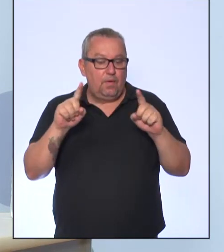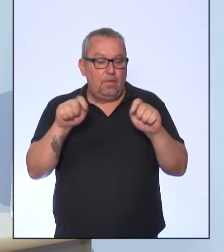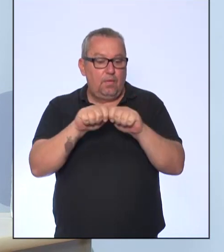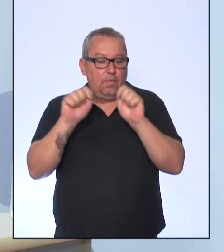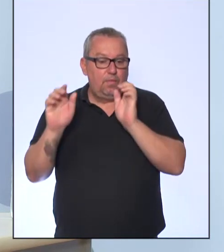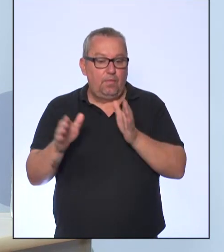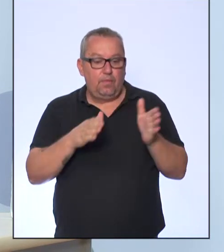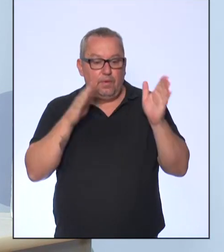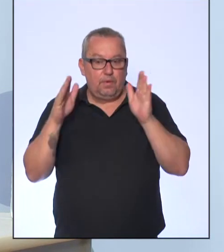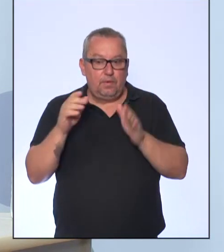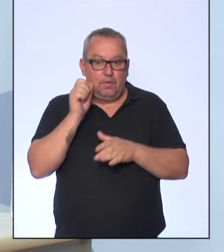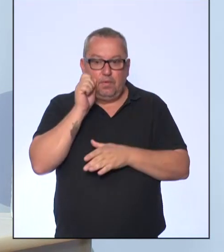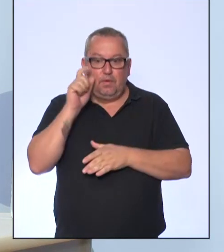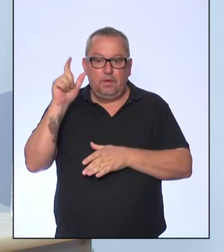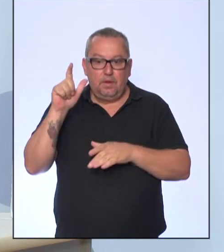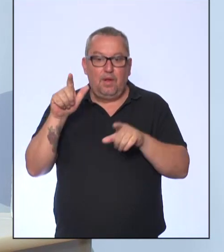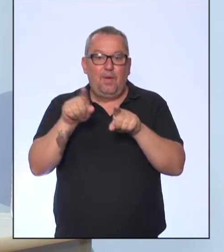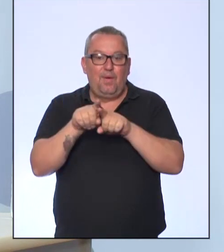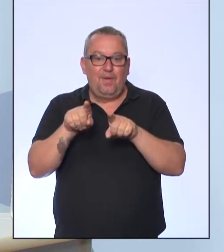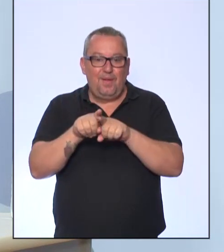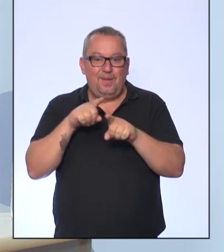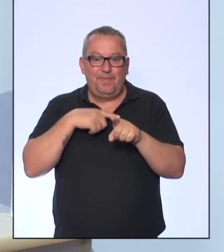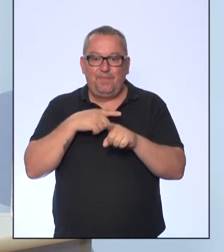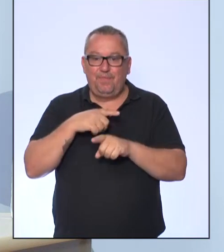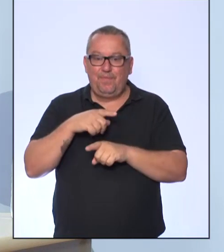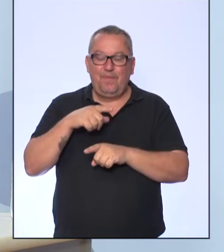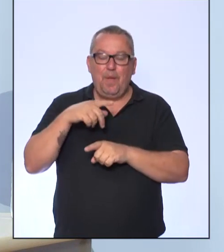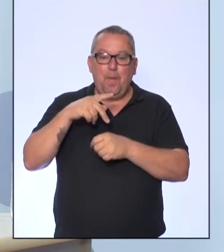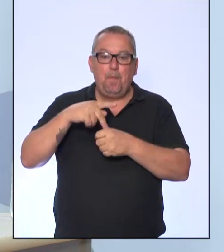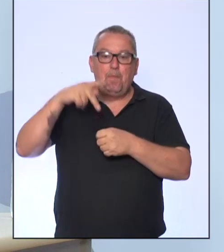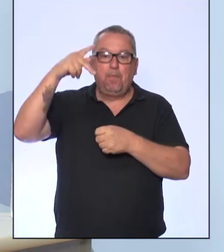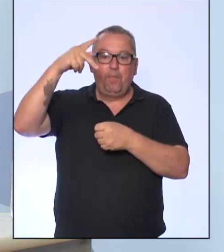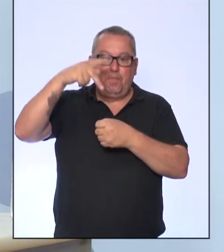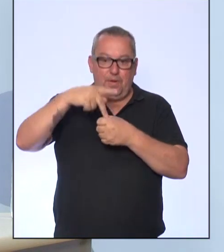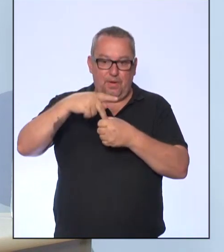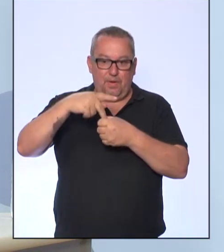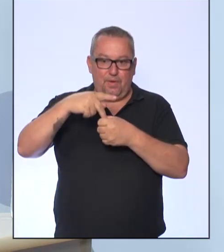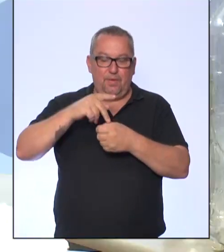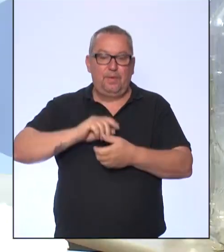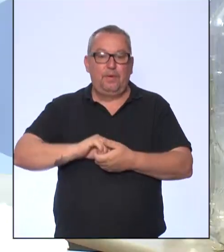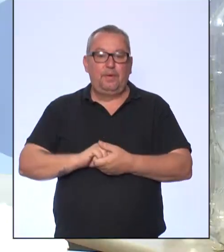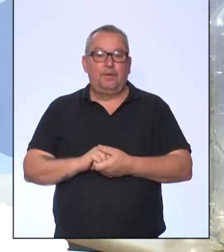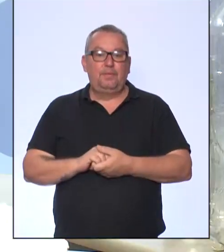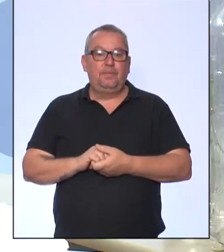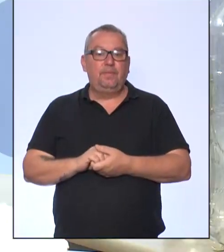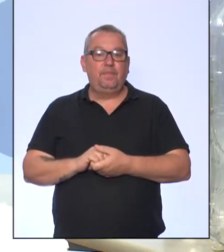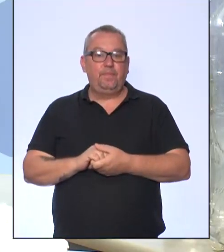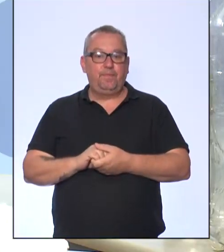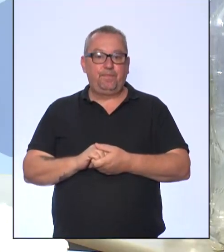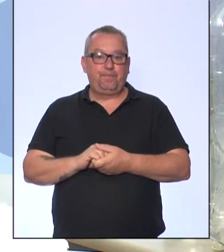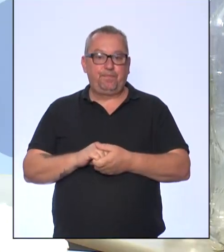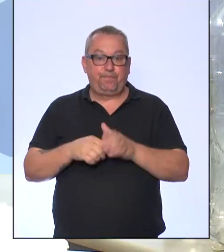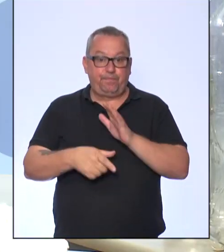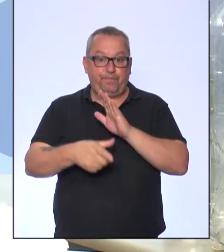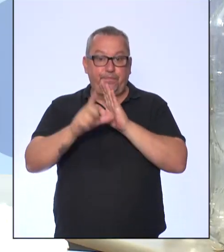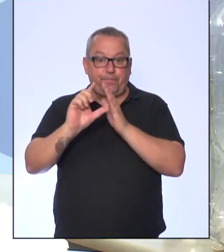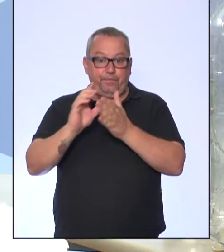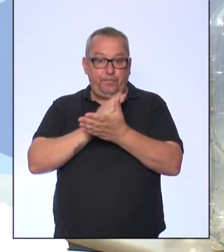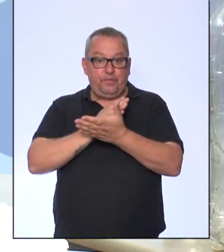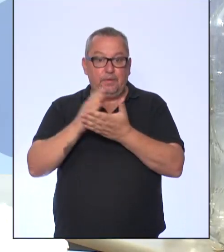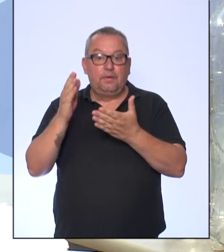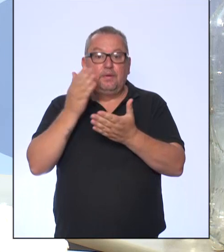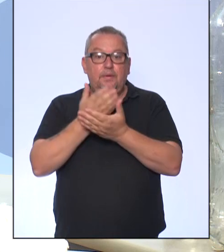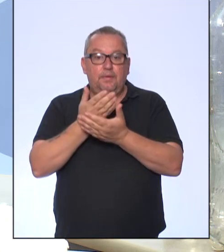produção de sal de cozinha e a destilação de petróleo. Muito bom. Então, antes da gente começar a aula, nós temos